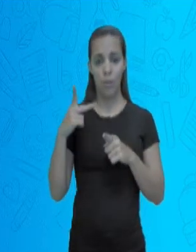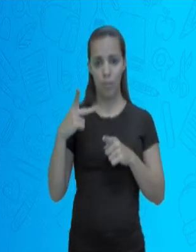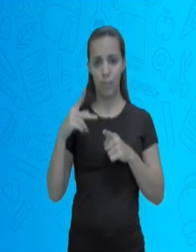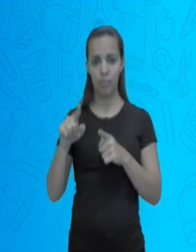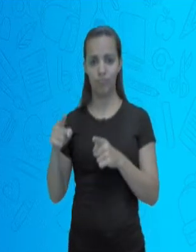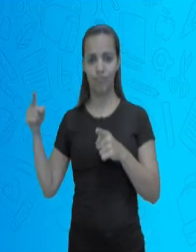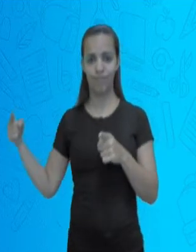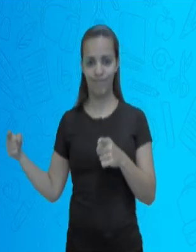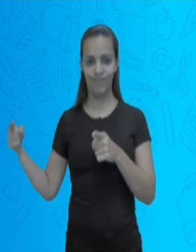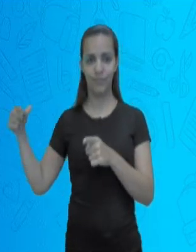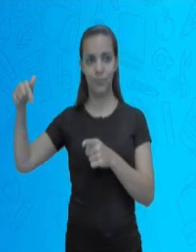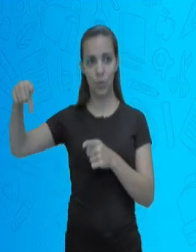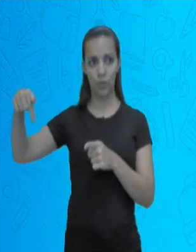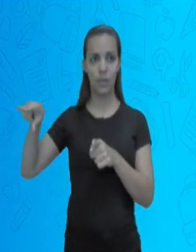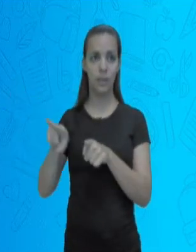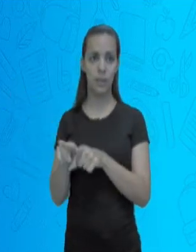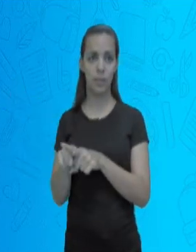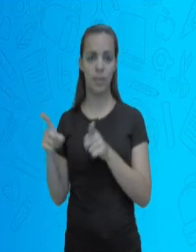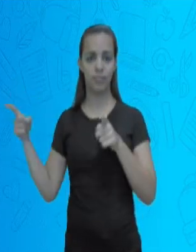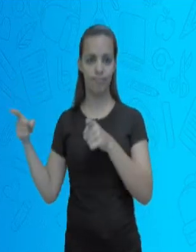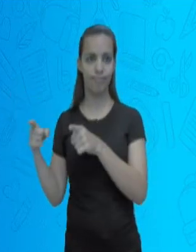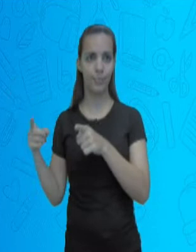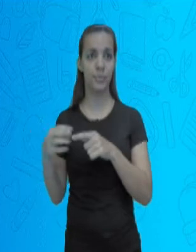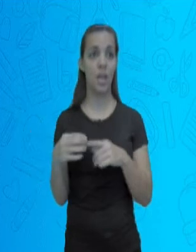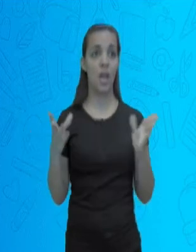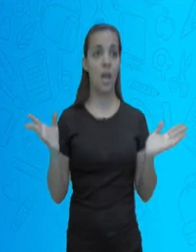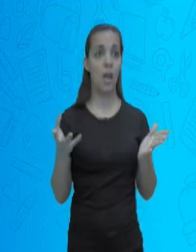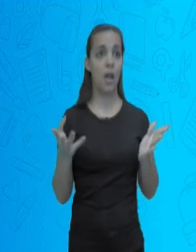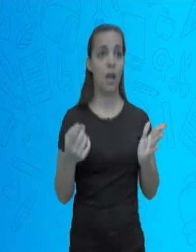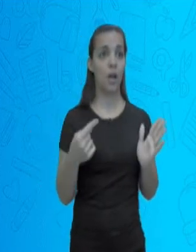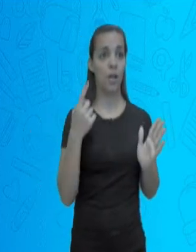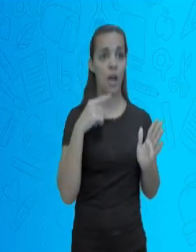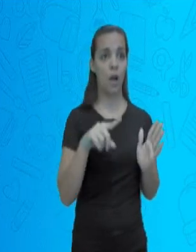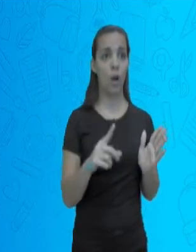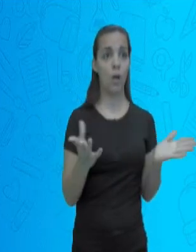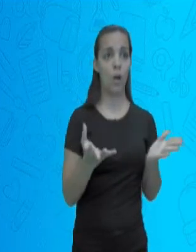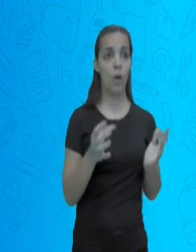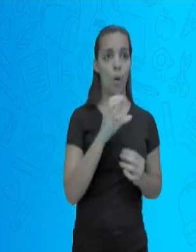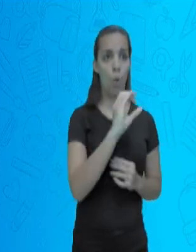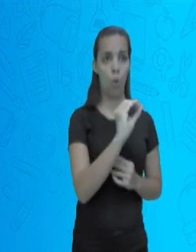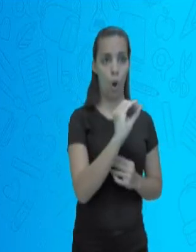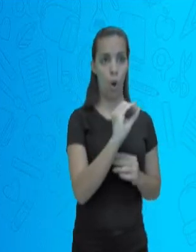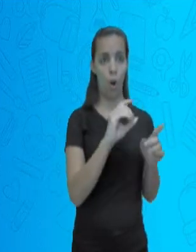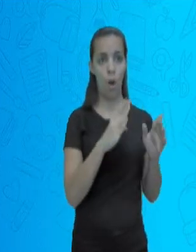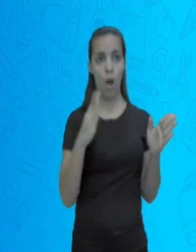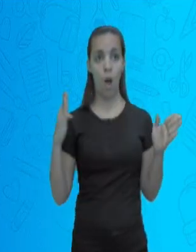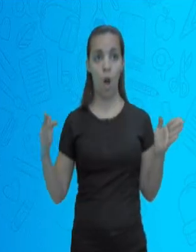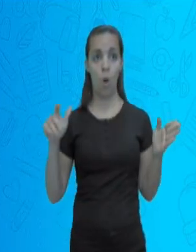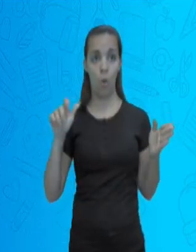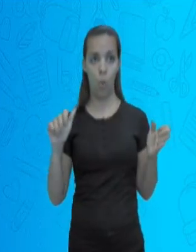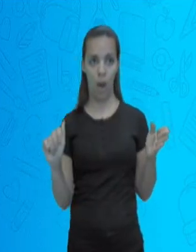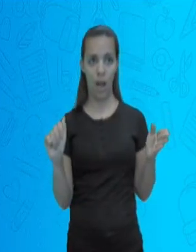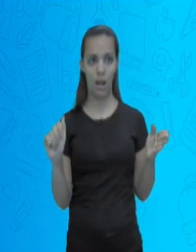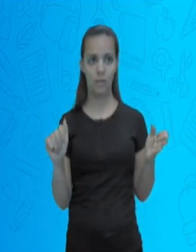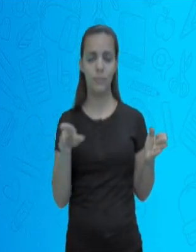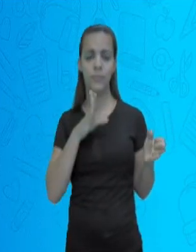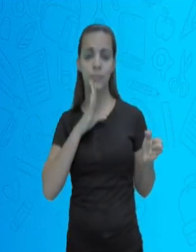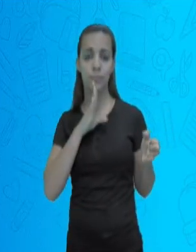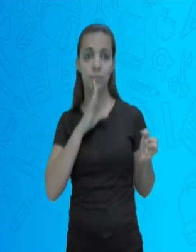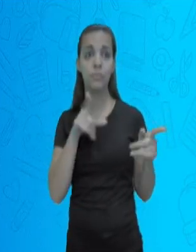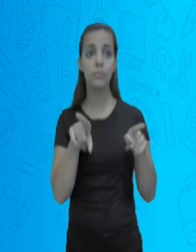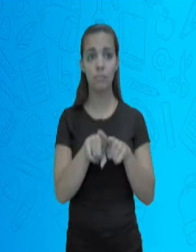direção. Já neste outro desenho, as semirretas OA e OB são